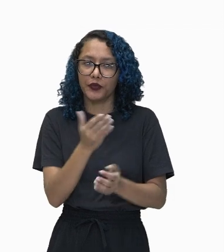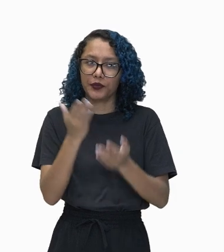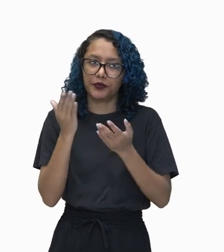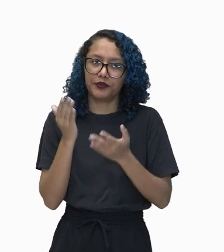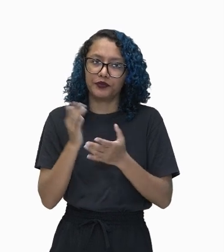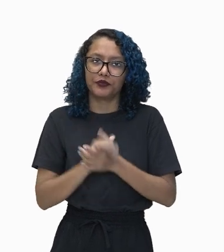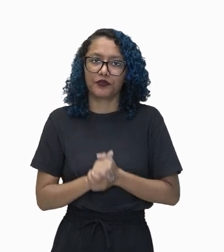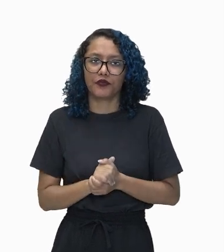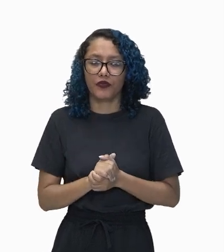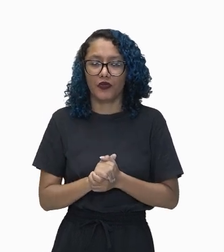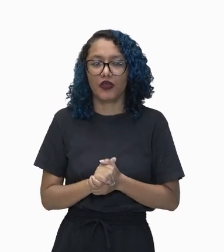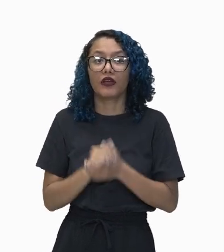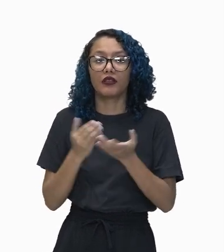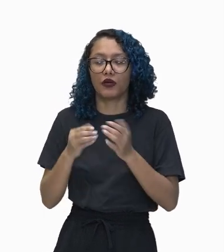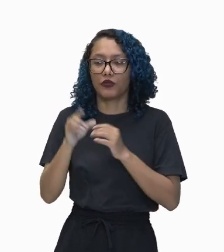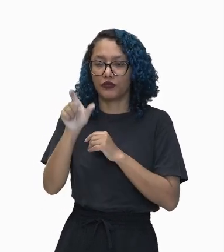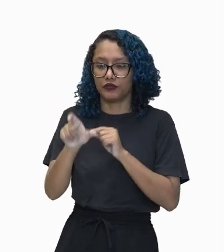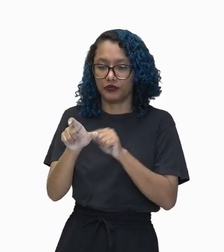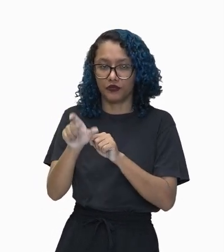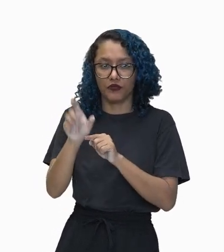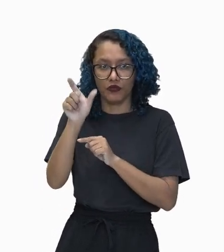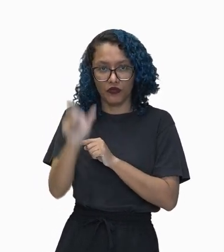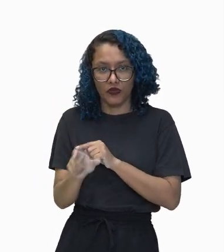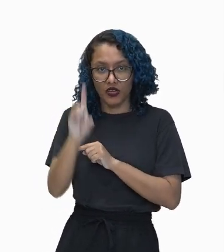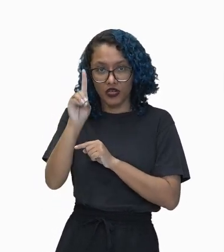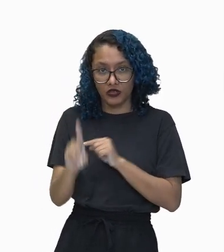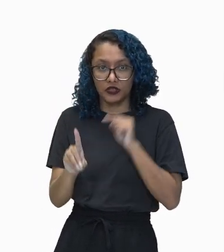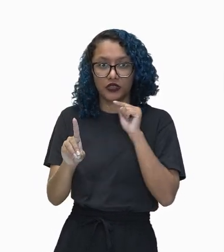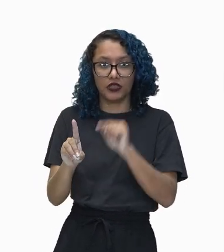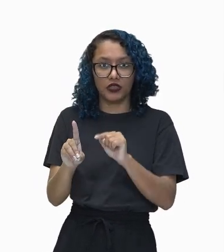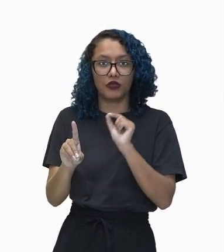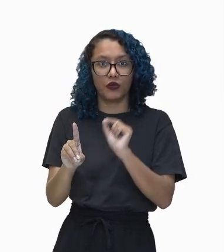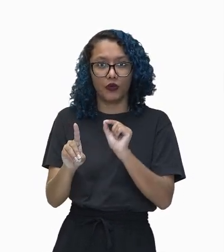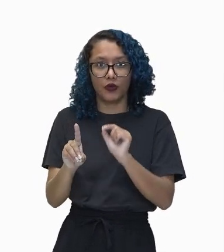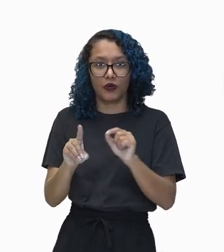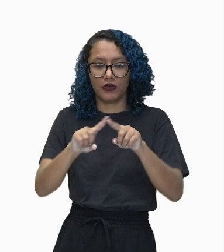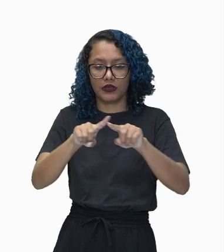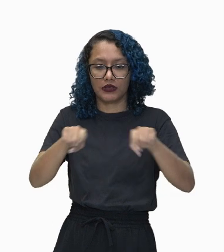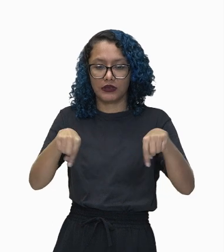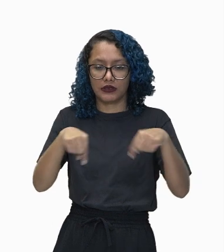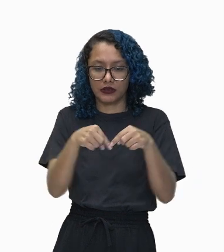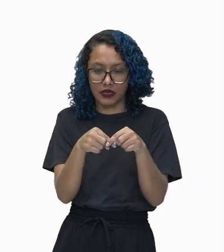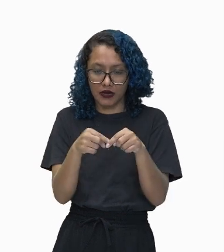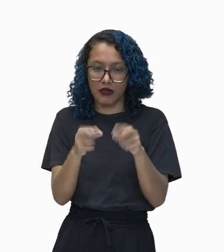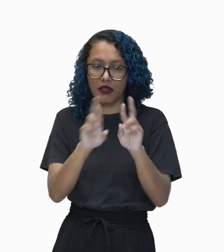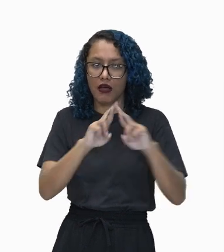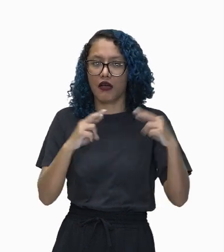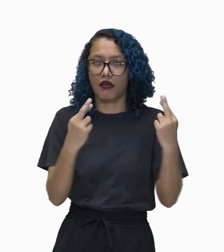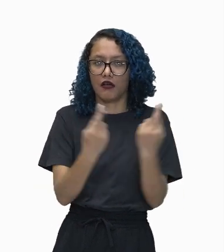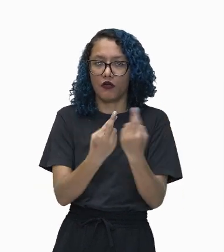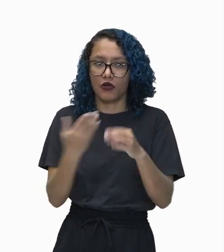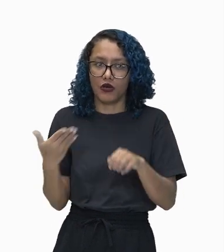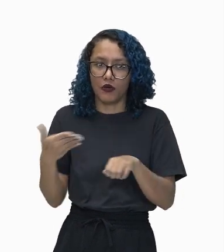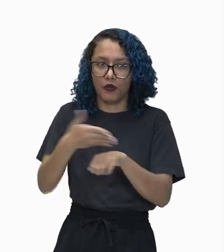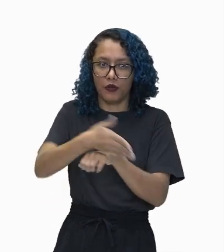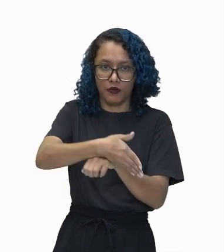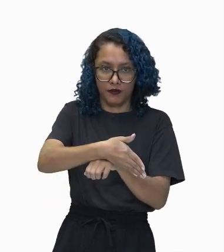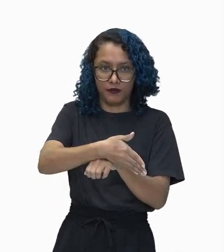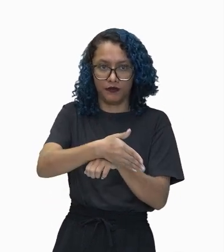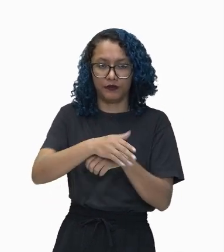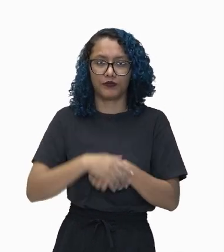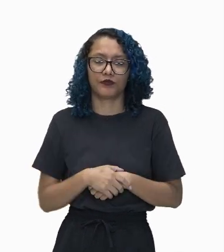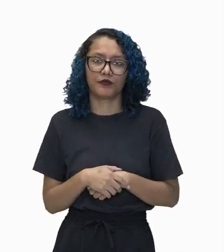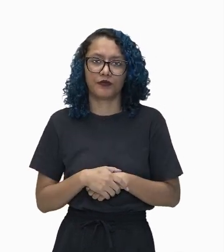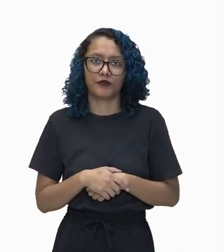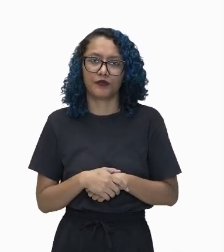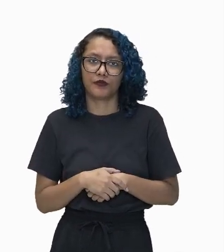o diretor entrou na sala de reuniões. Muito bem. Como é que você faz para descobrir